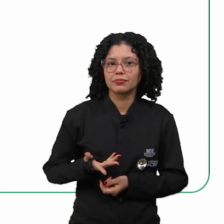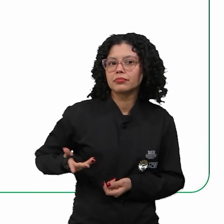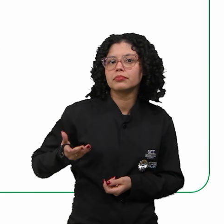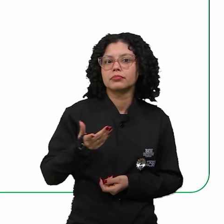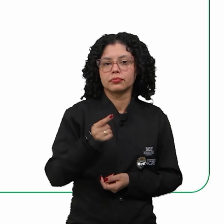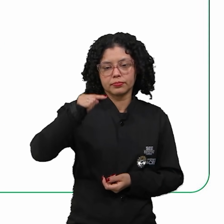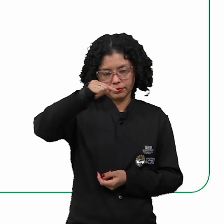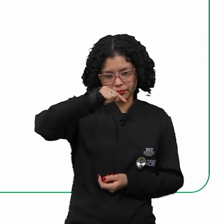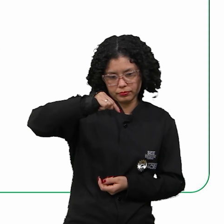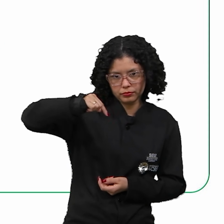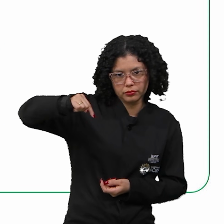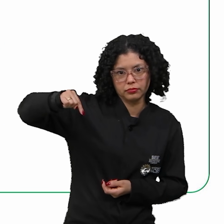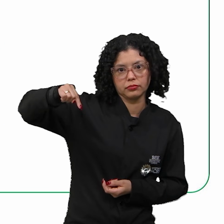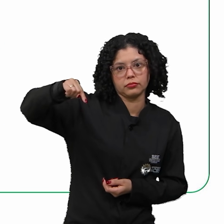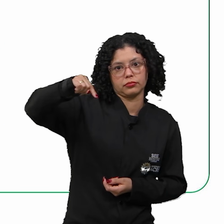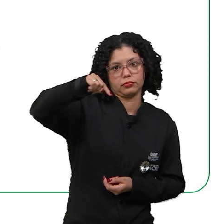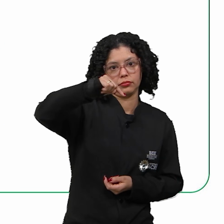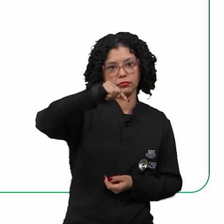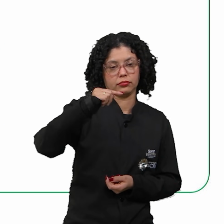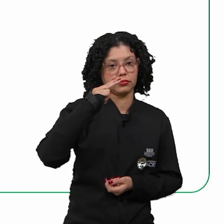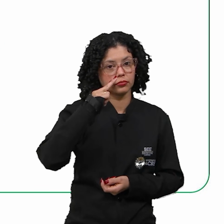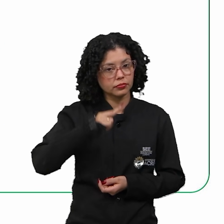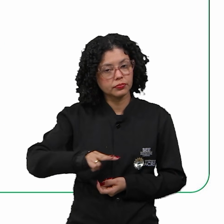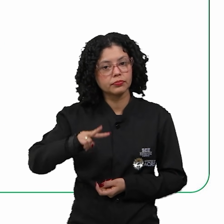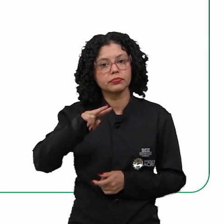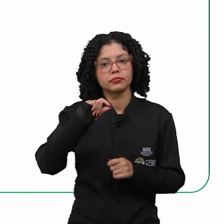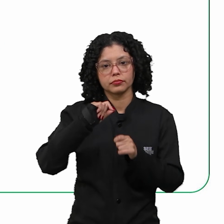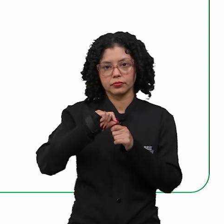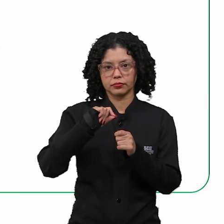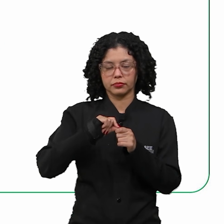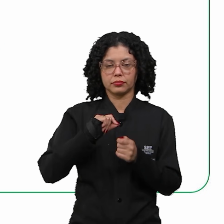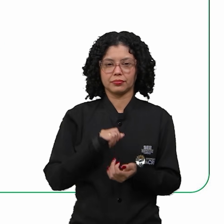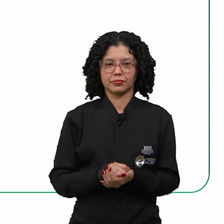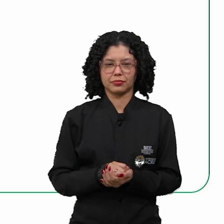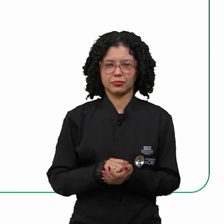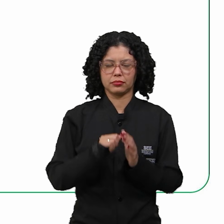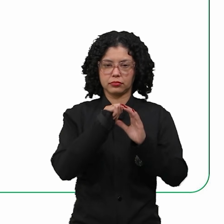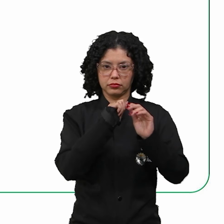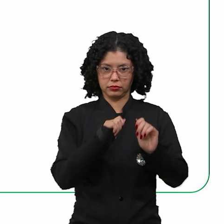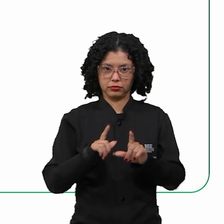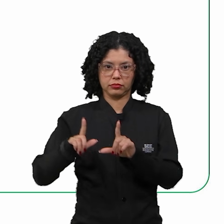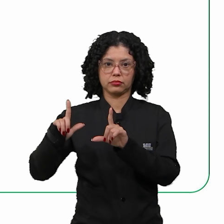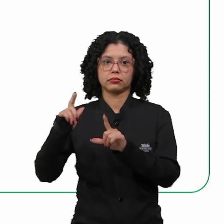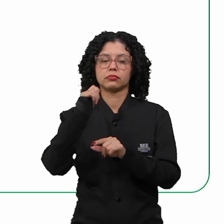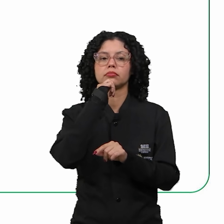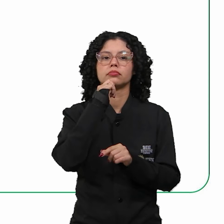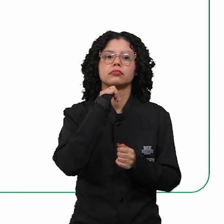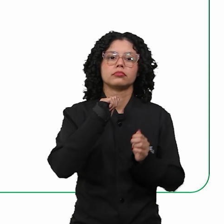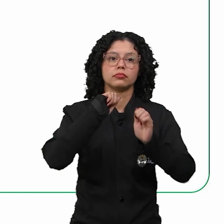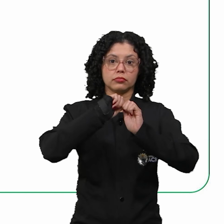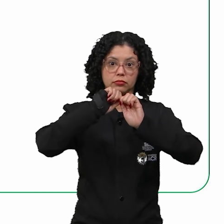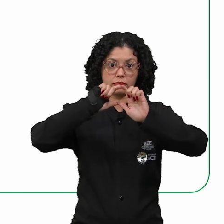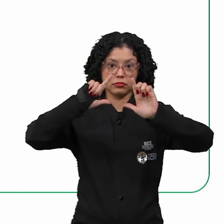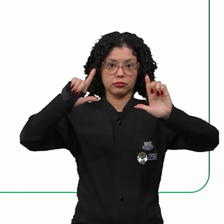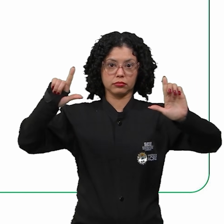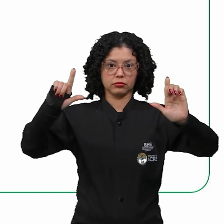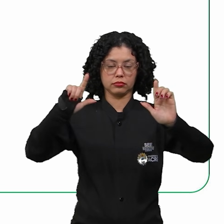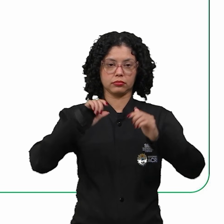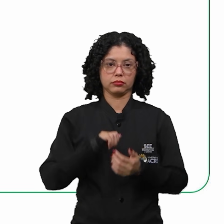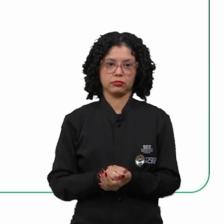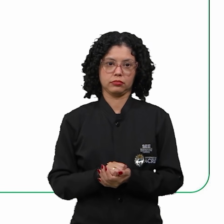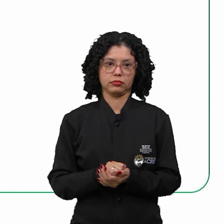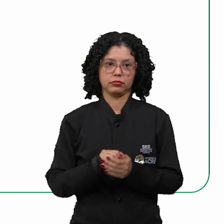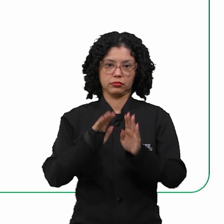um círculo. E se você fizer a projeção, planificar, o cilindro,